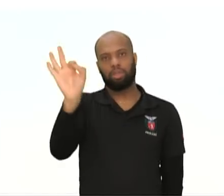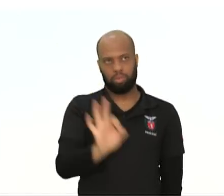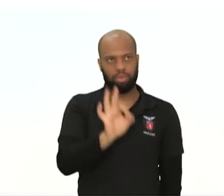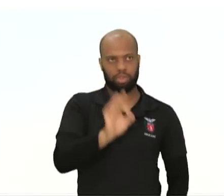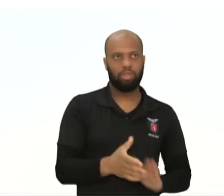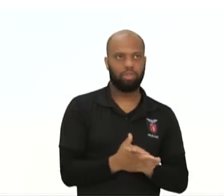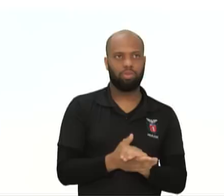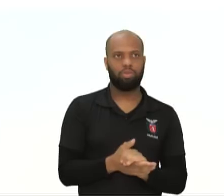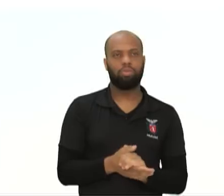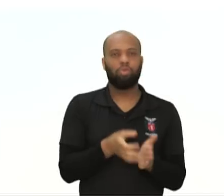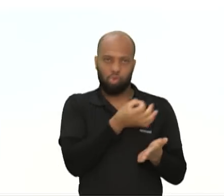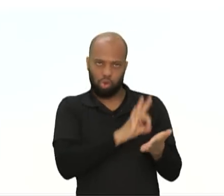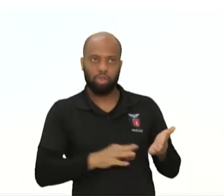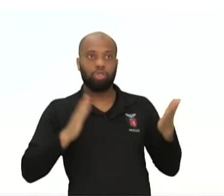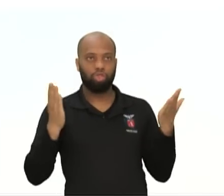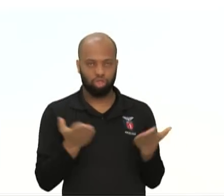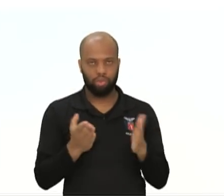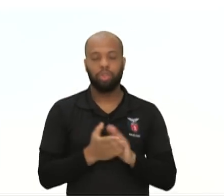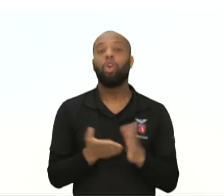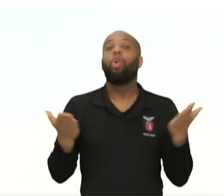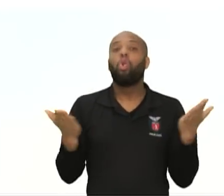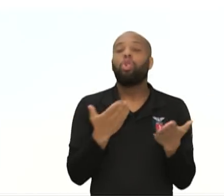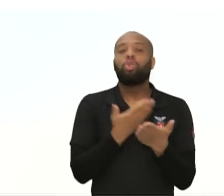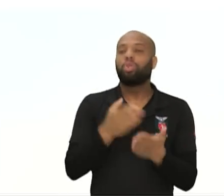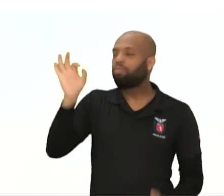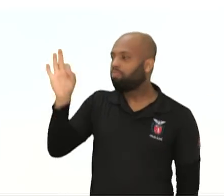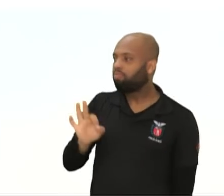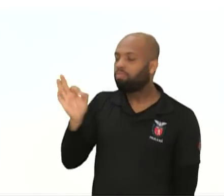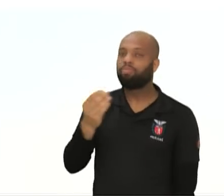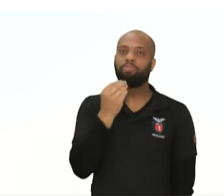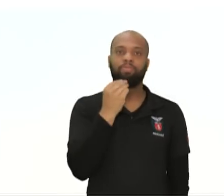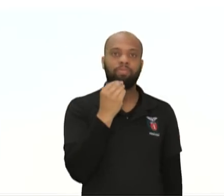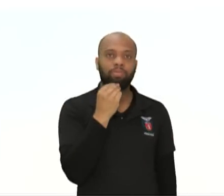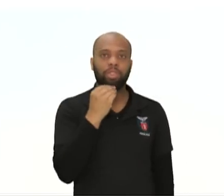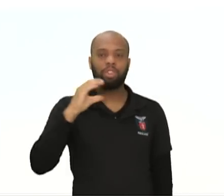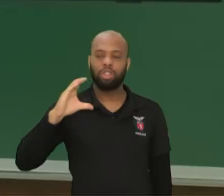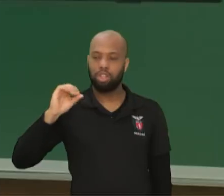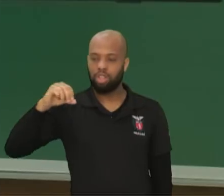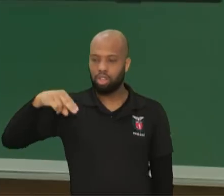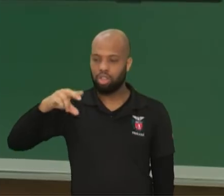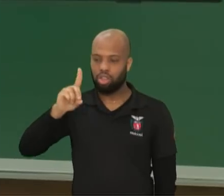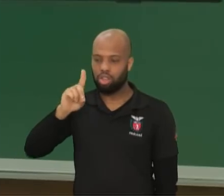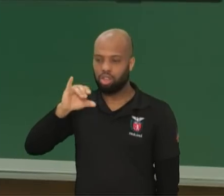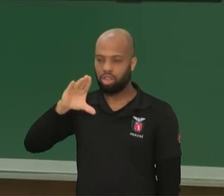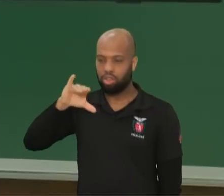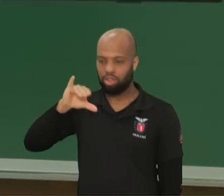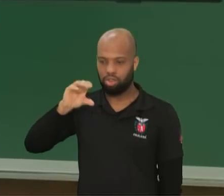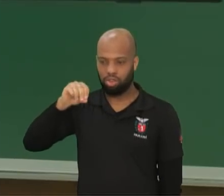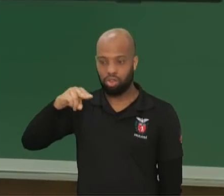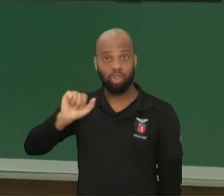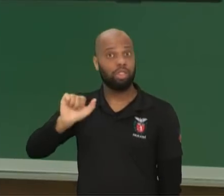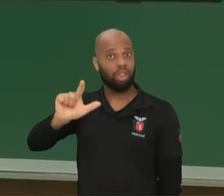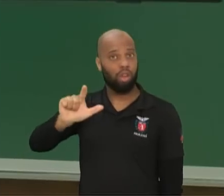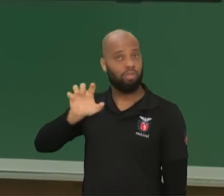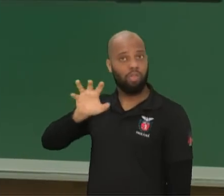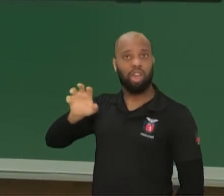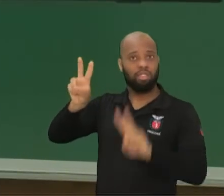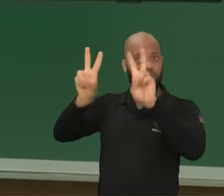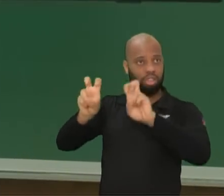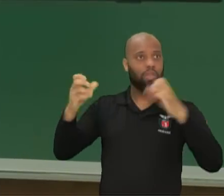ali a correção. E nessa aula nós vamos falar de probabilidade também. Mas hoje nós vamos falar sobre a